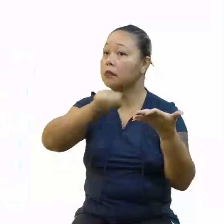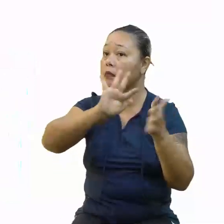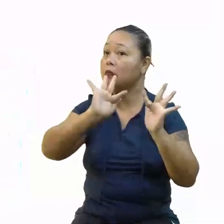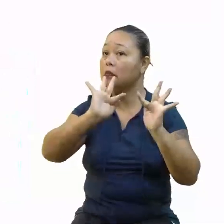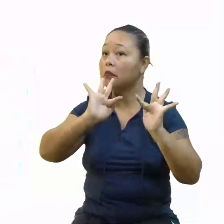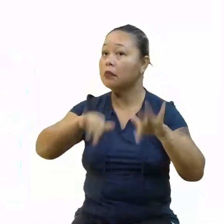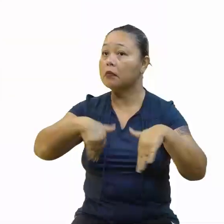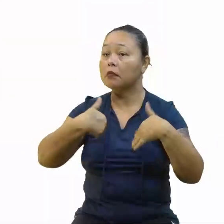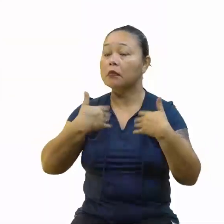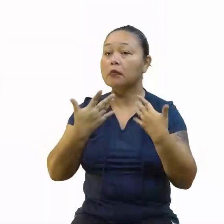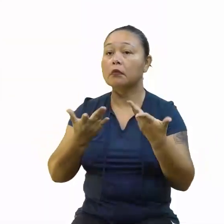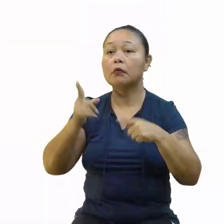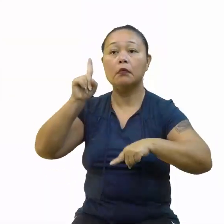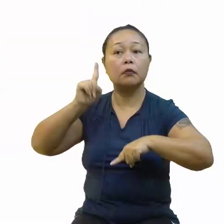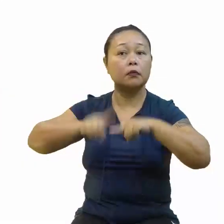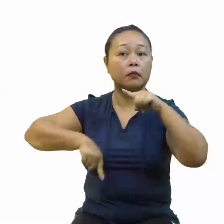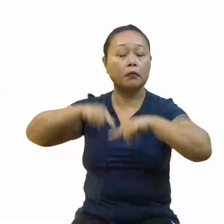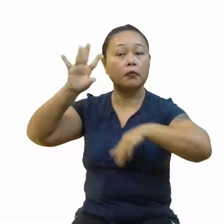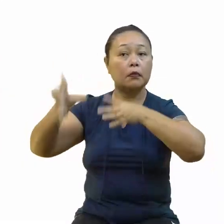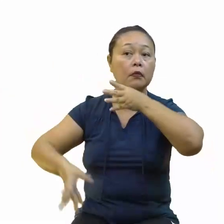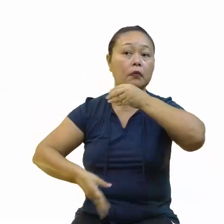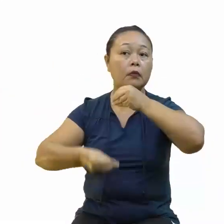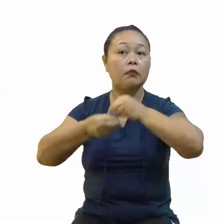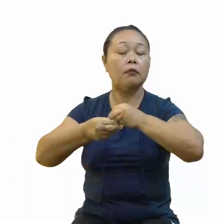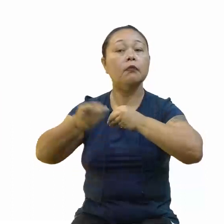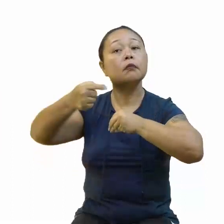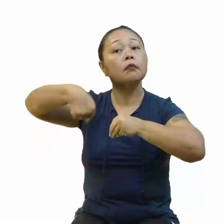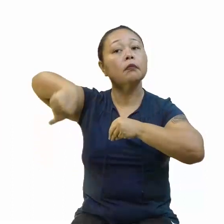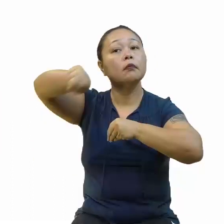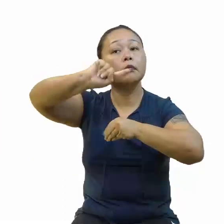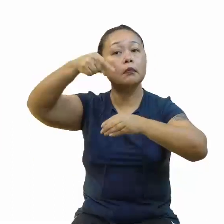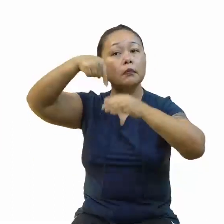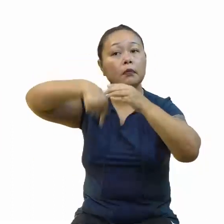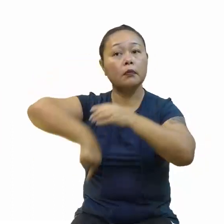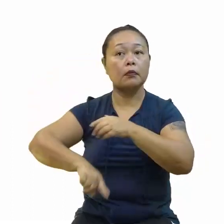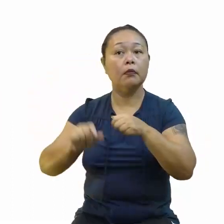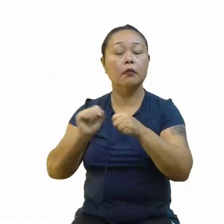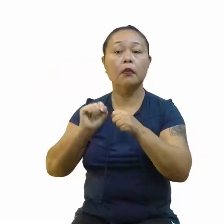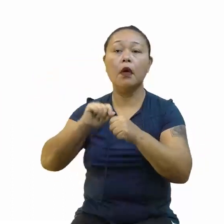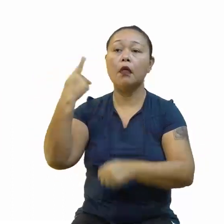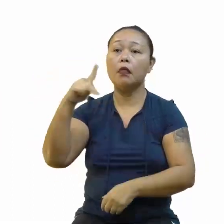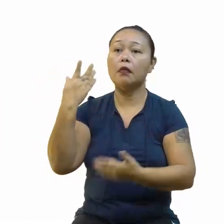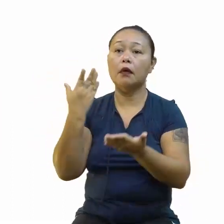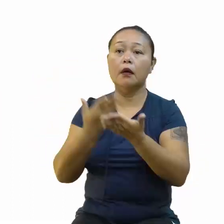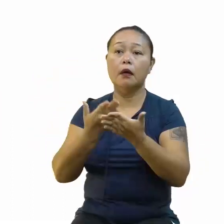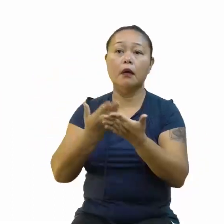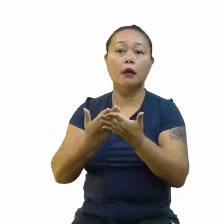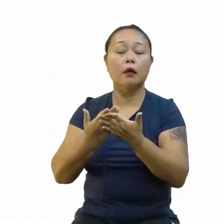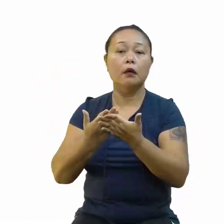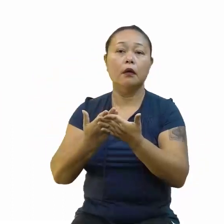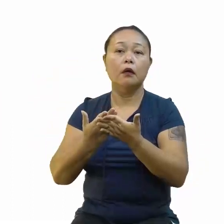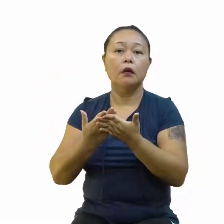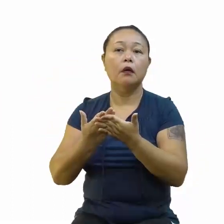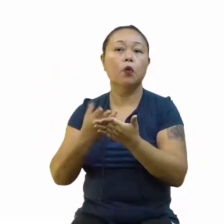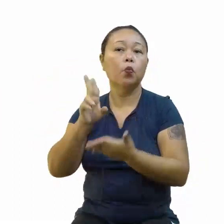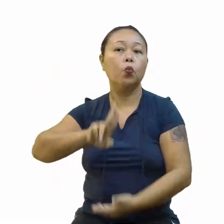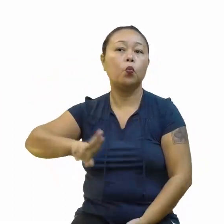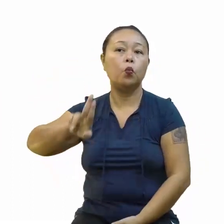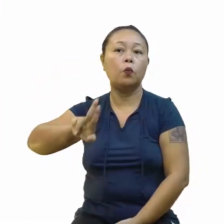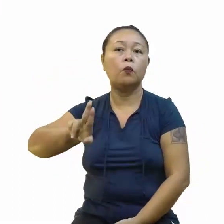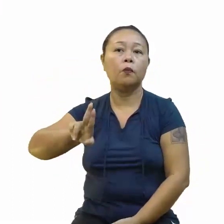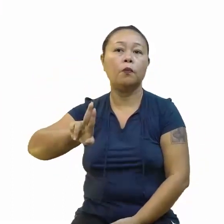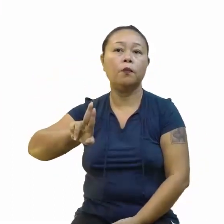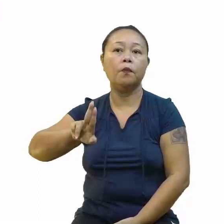finalizada, material complementar, para que você aprofunde um pouco mais dessa aula. Então, você vai utilizar aí